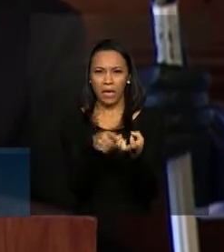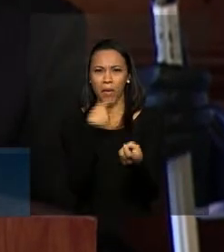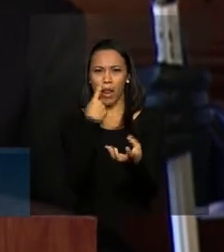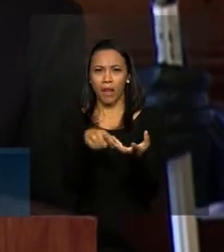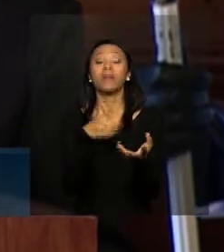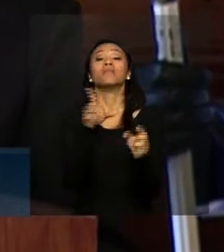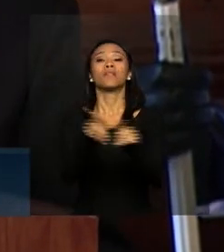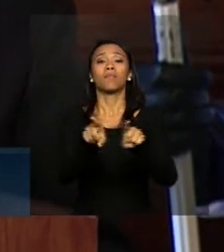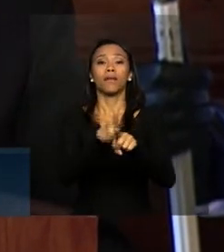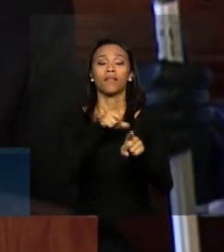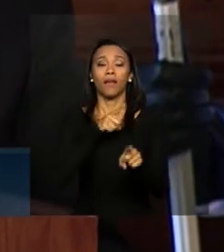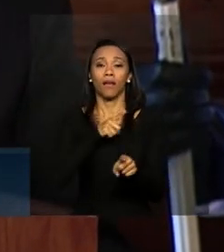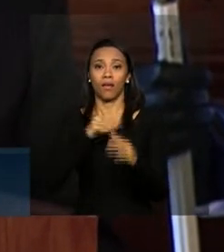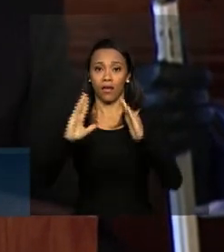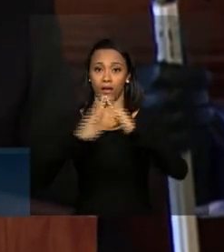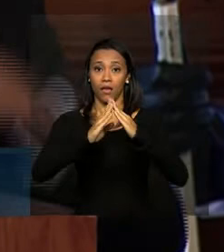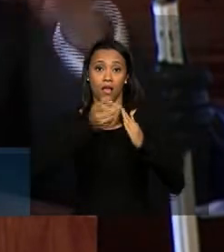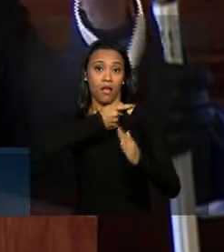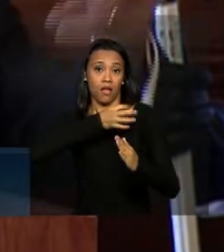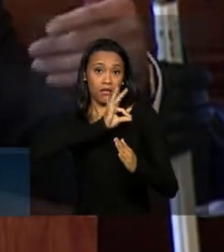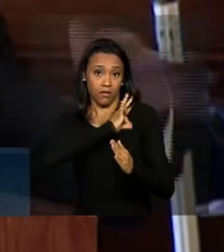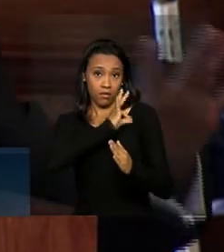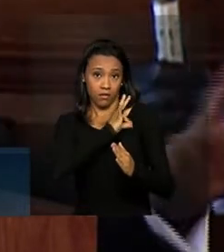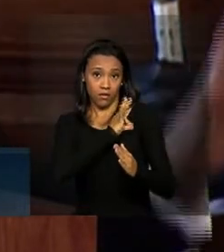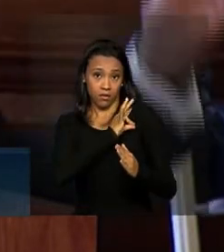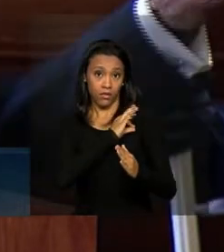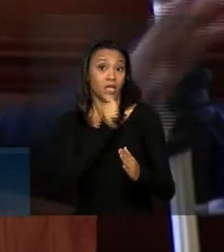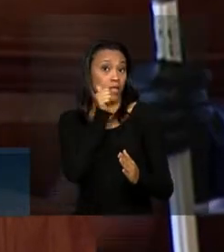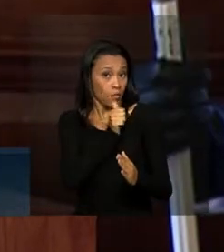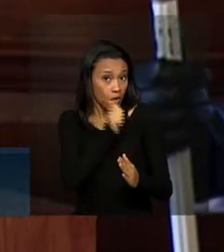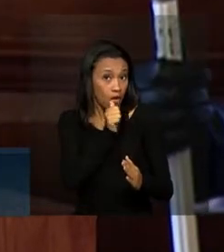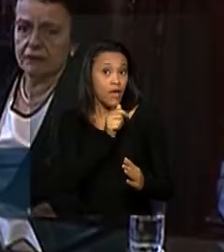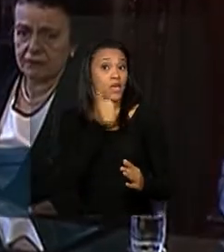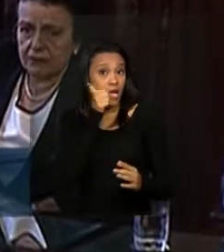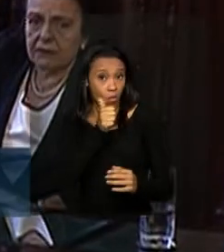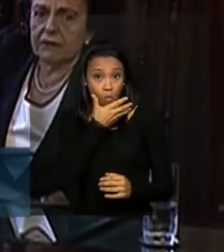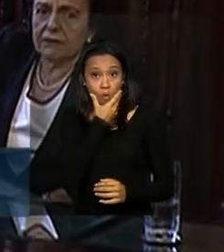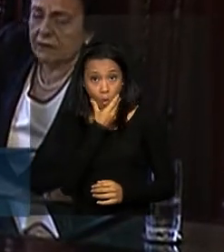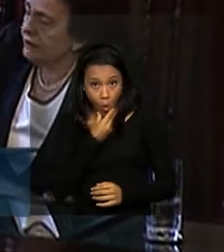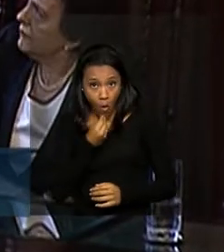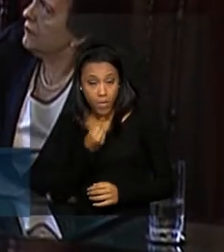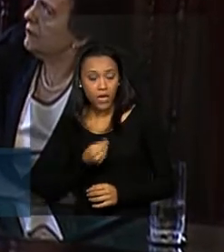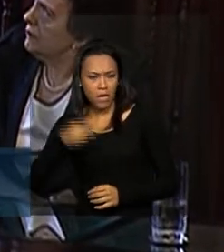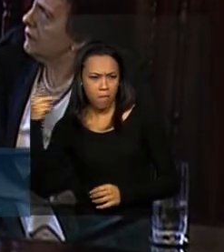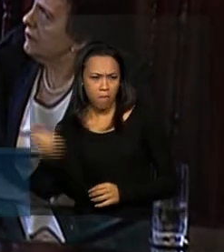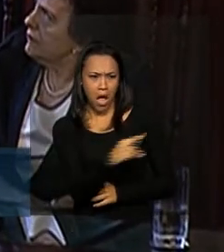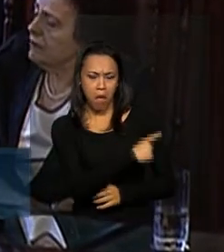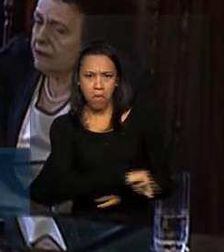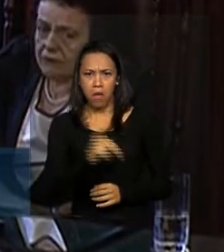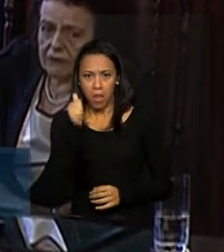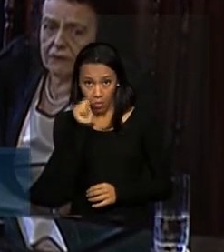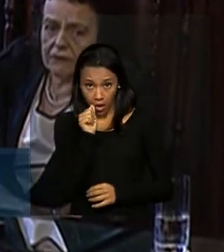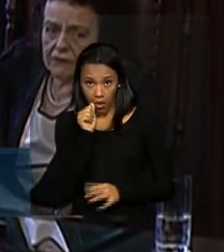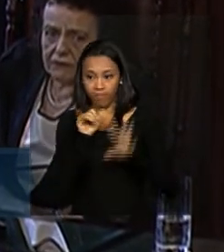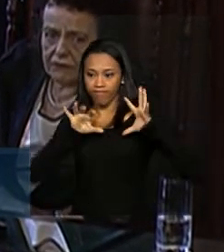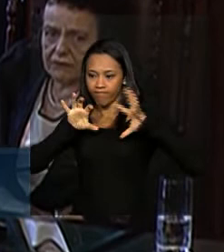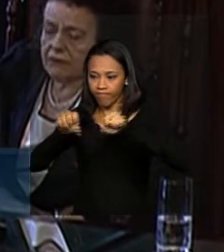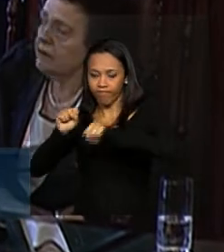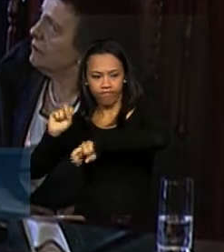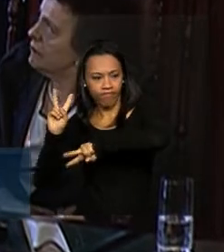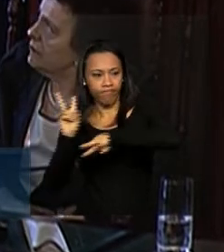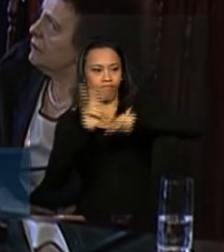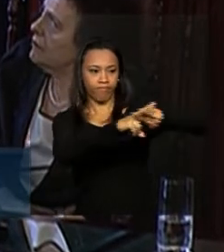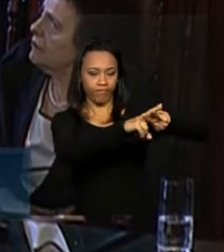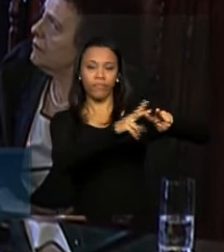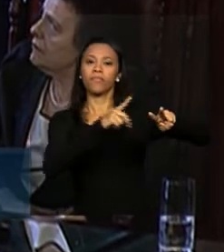delegacia da mulher, tem o atendimento e tem até cela para prender o homem que bate na mulher. Então, é um serviço completo, né, do